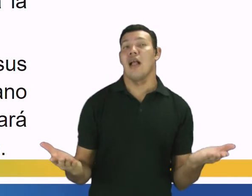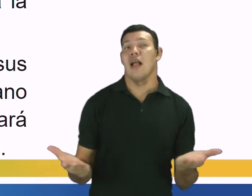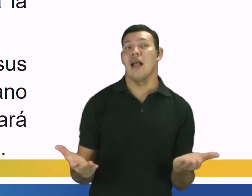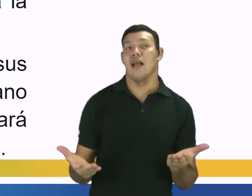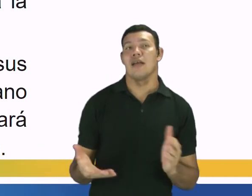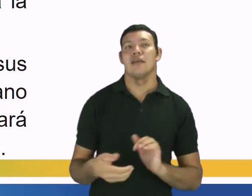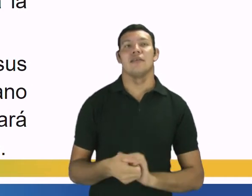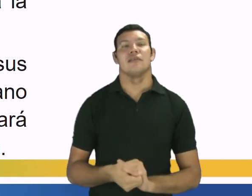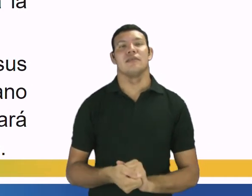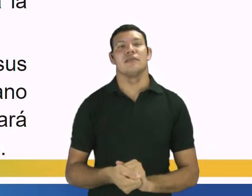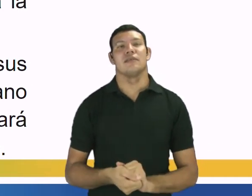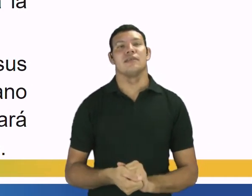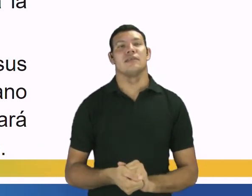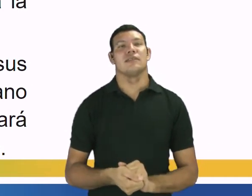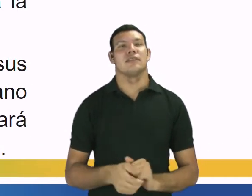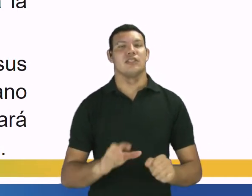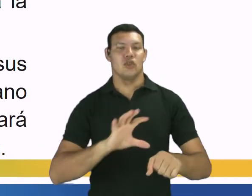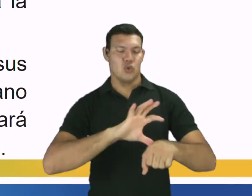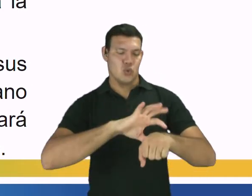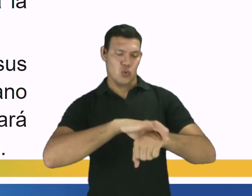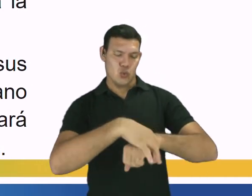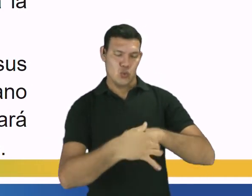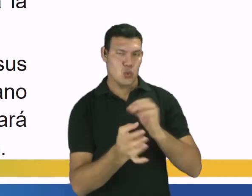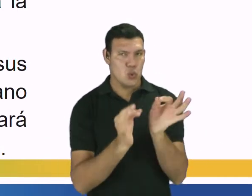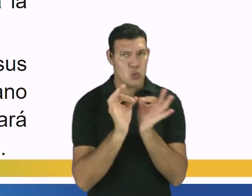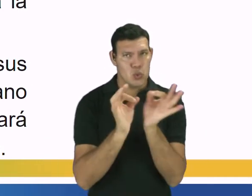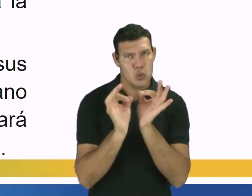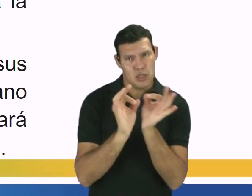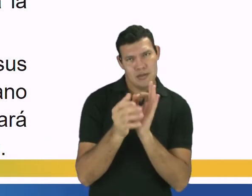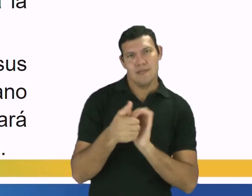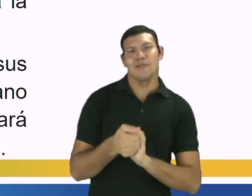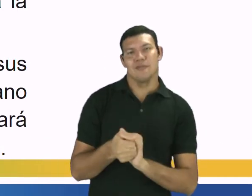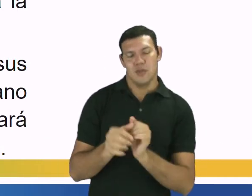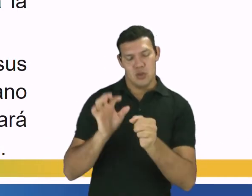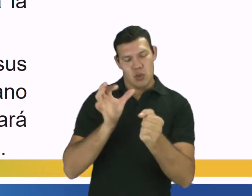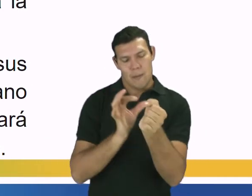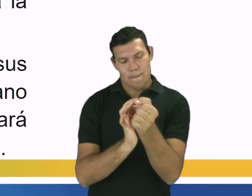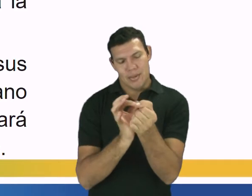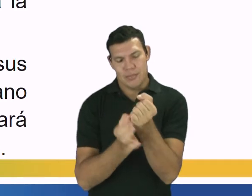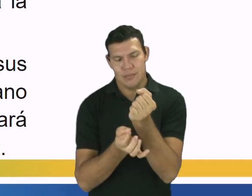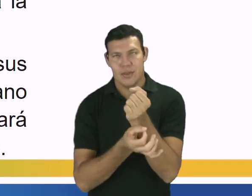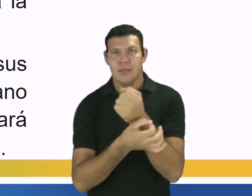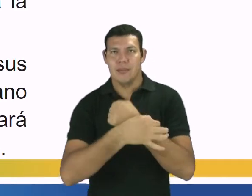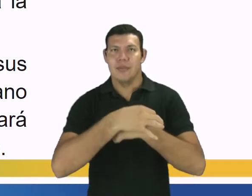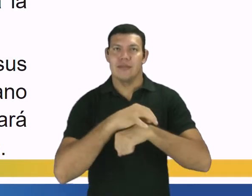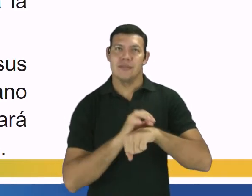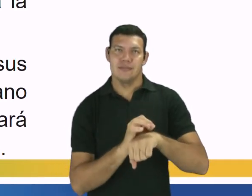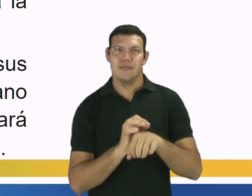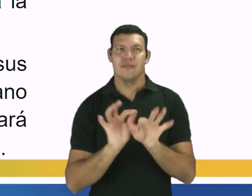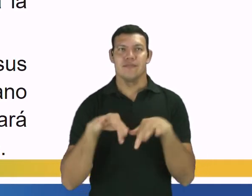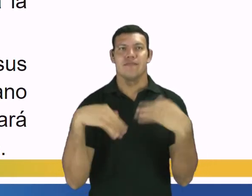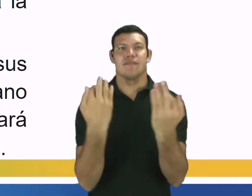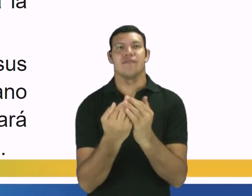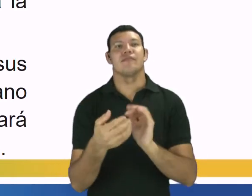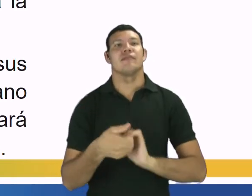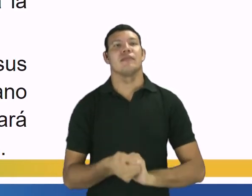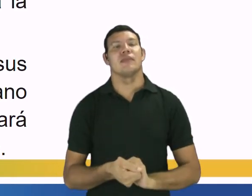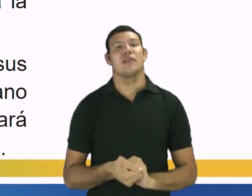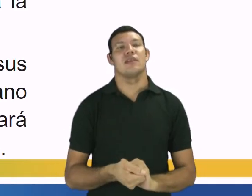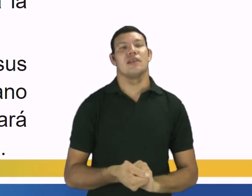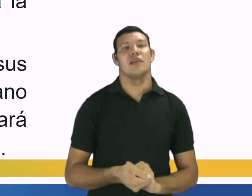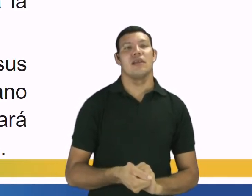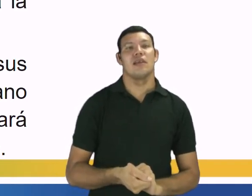las manualidades y hace pulseras para toda la familia. Por las mañanas, olha só,